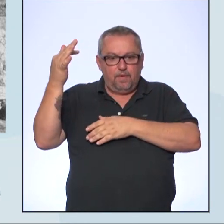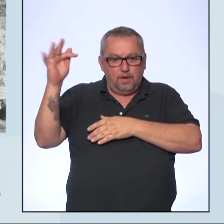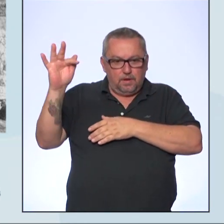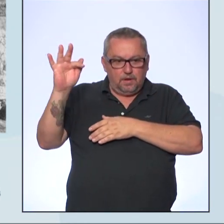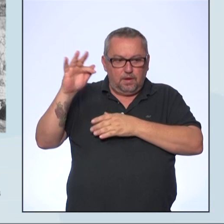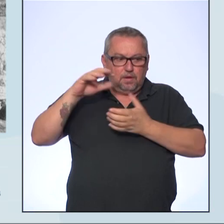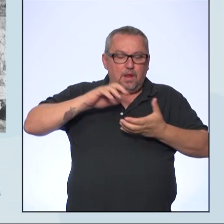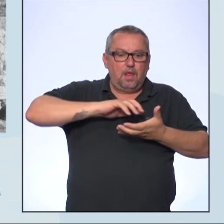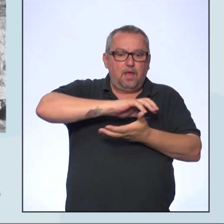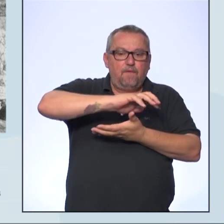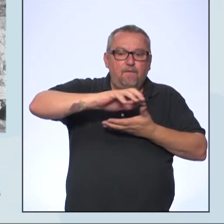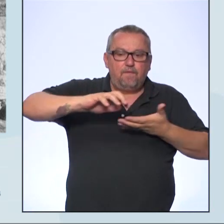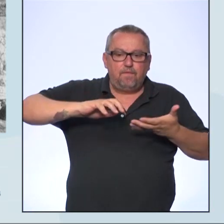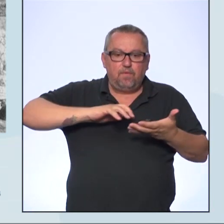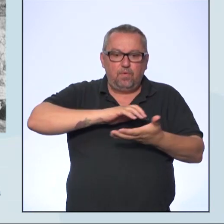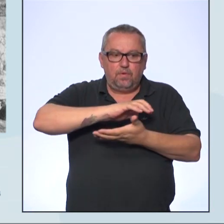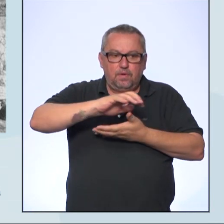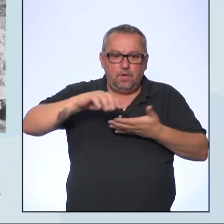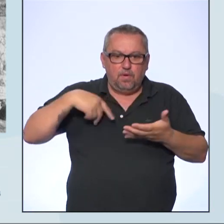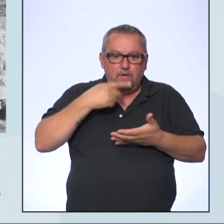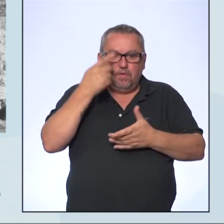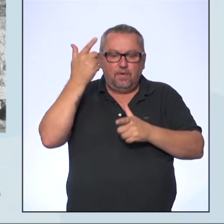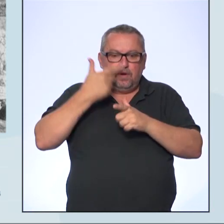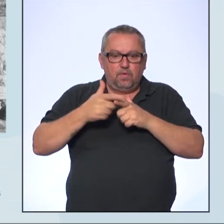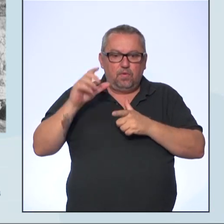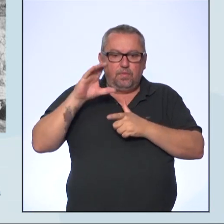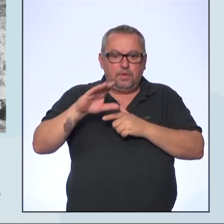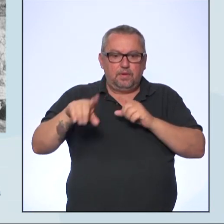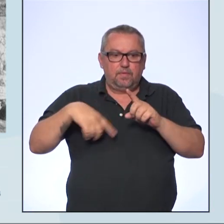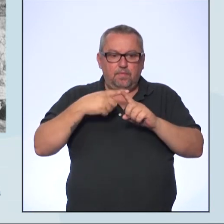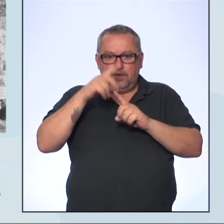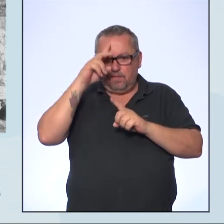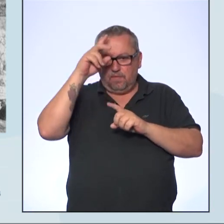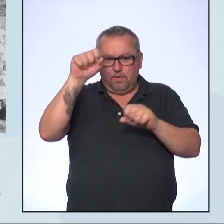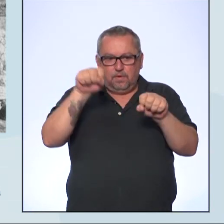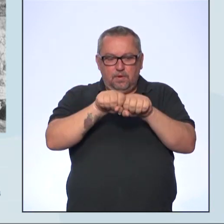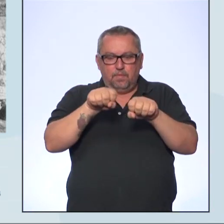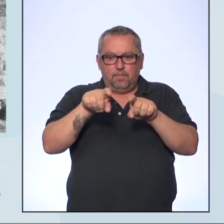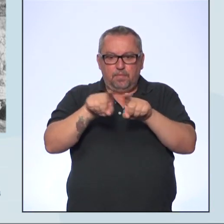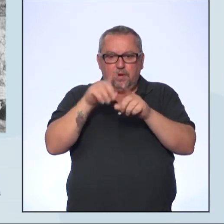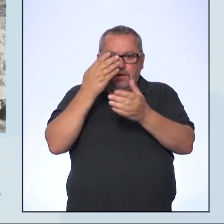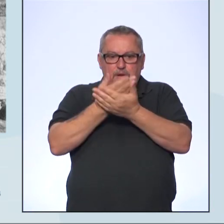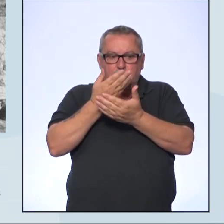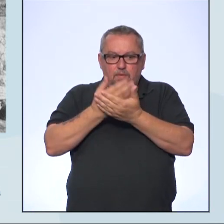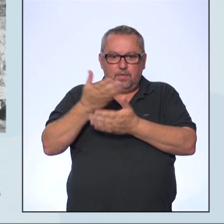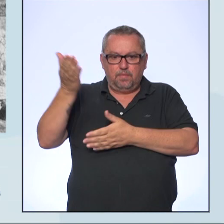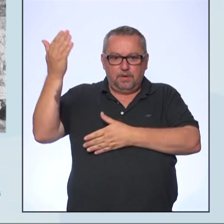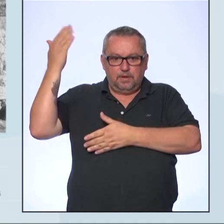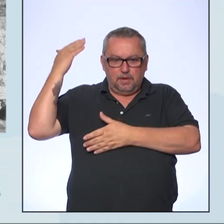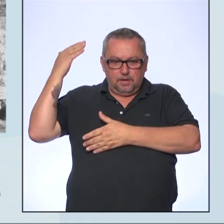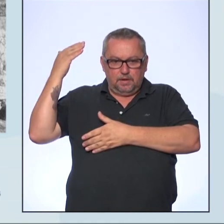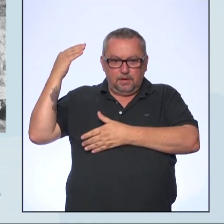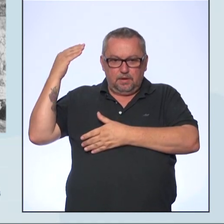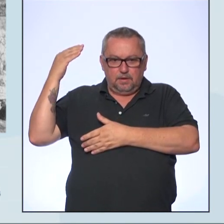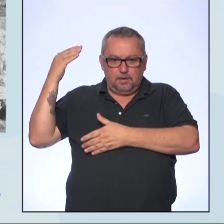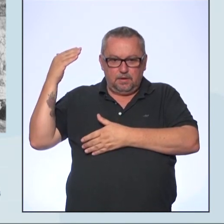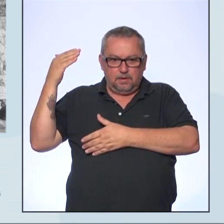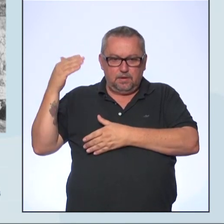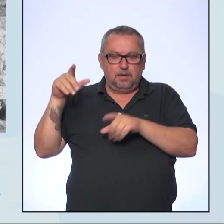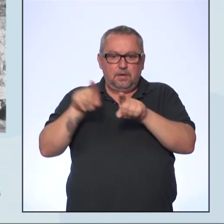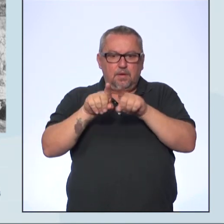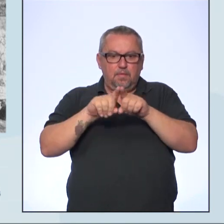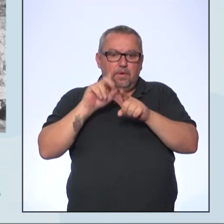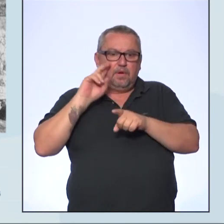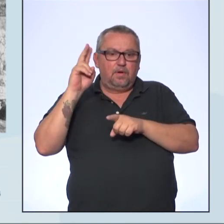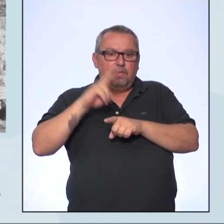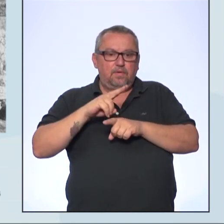a Revolução. A gente falou sobre isso mais extensivamente na aula passada. E a gente vê aí